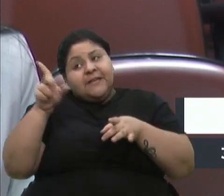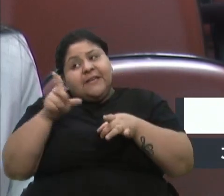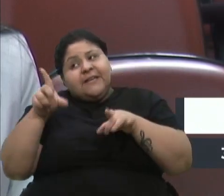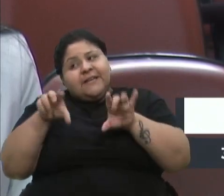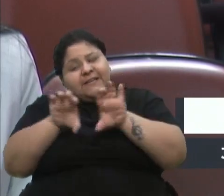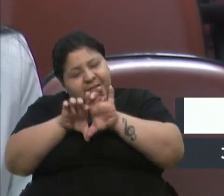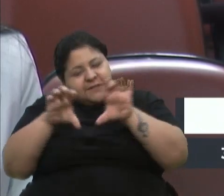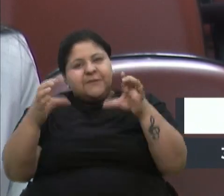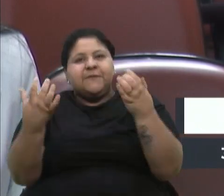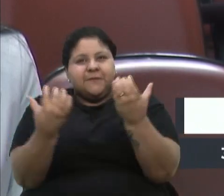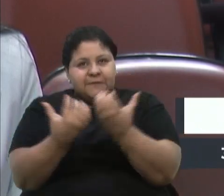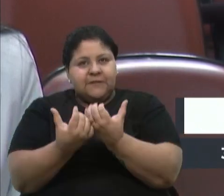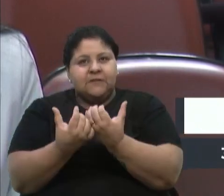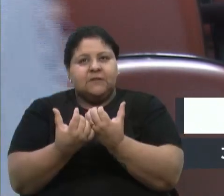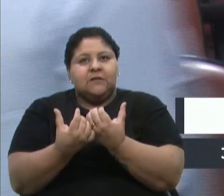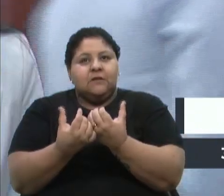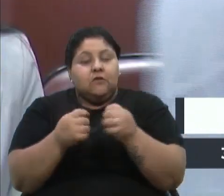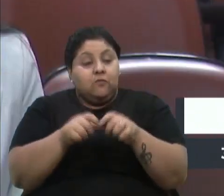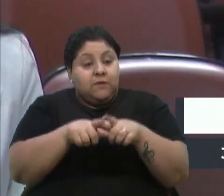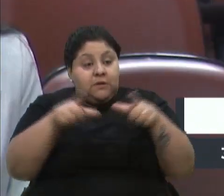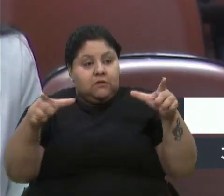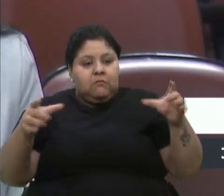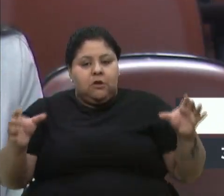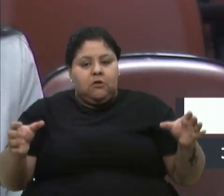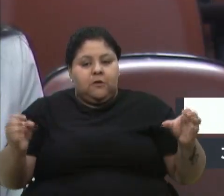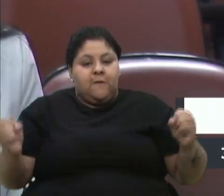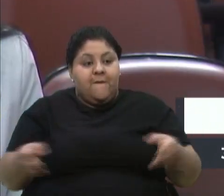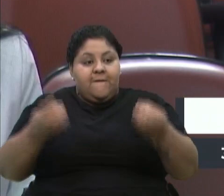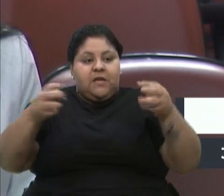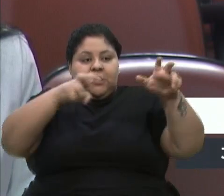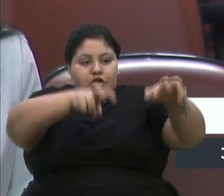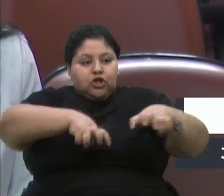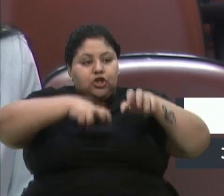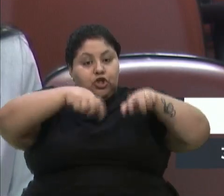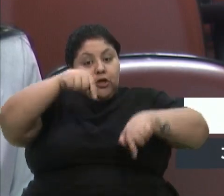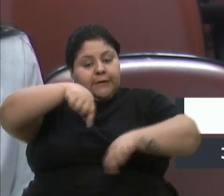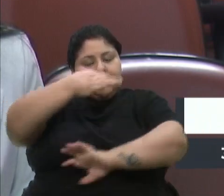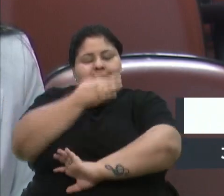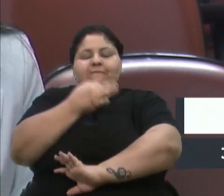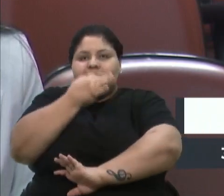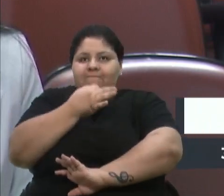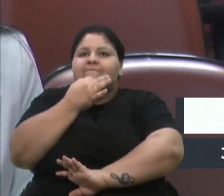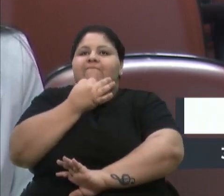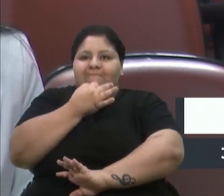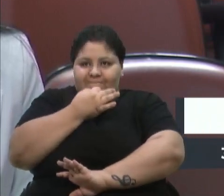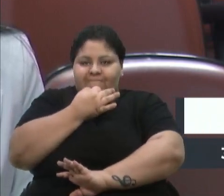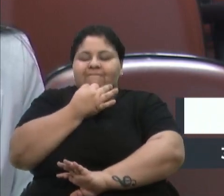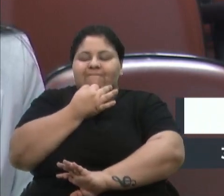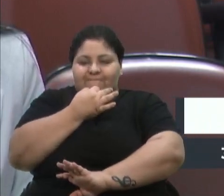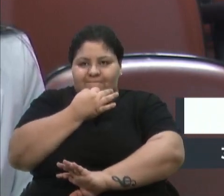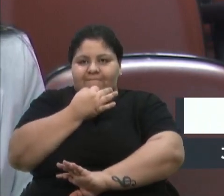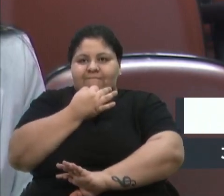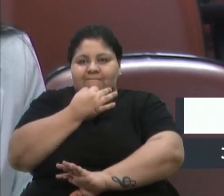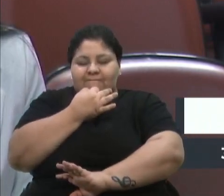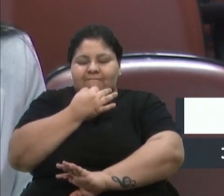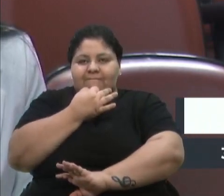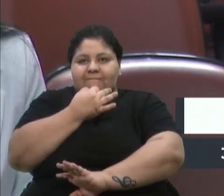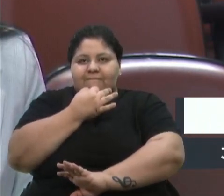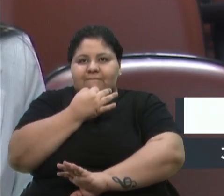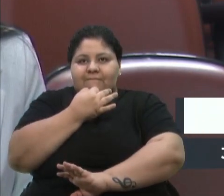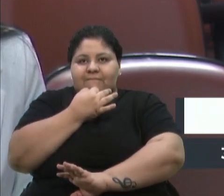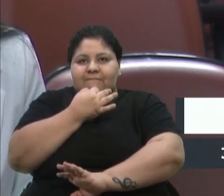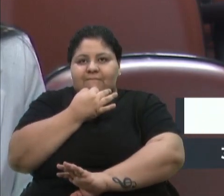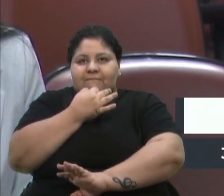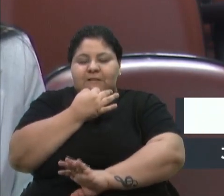comunidade. É uma das maiores festas do interior, aqui de Caxias do Sul, é a Festa do Agricultor de Fazenda Souza,